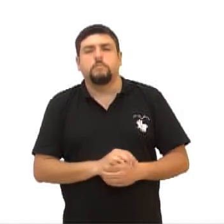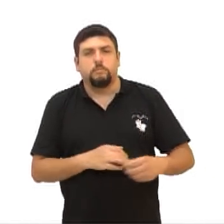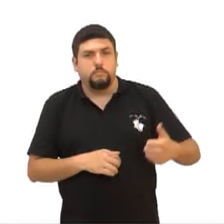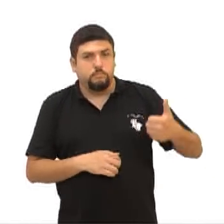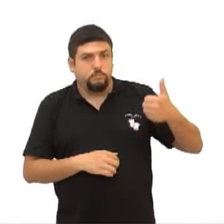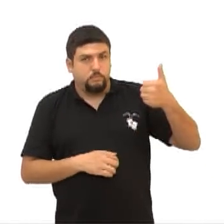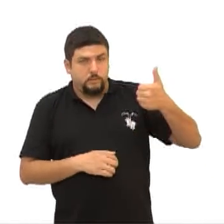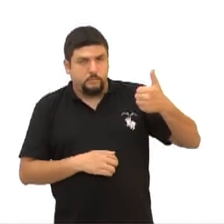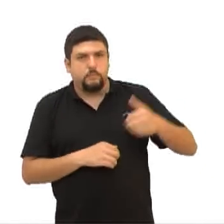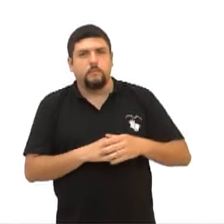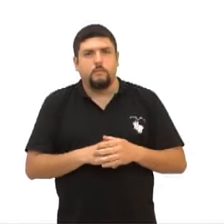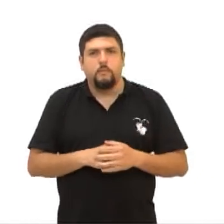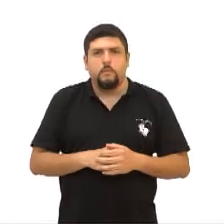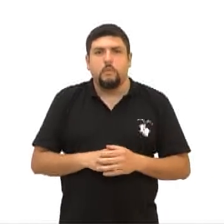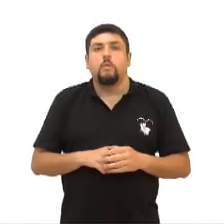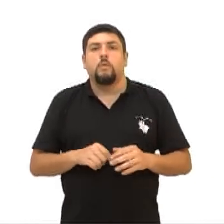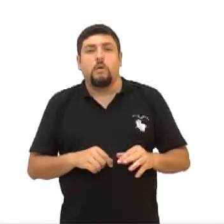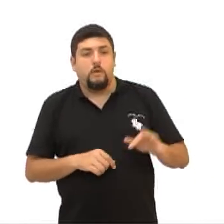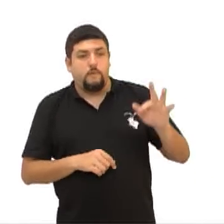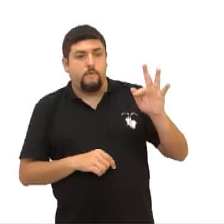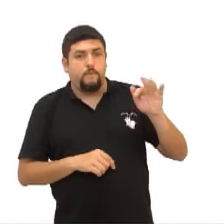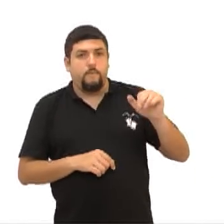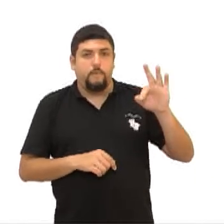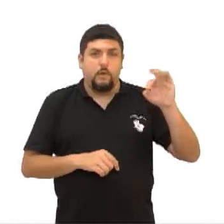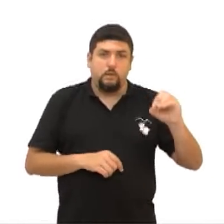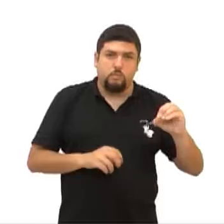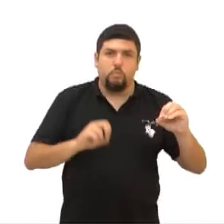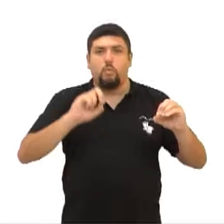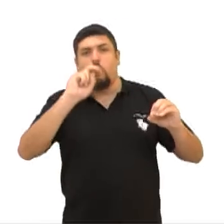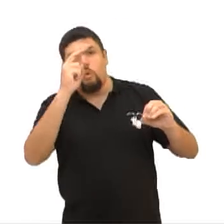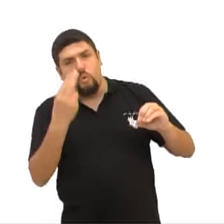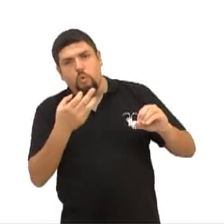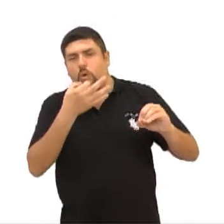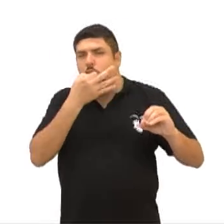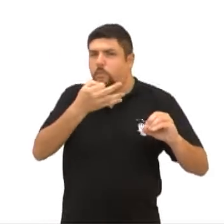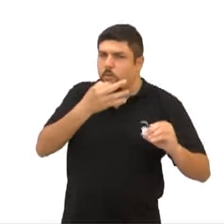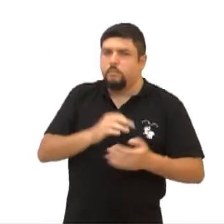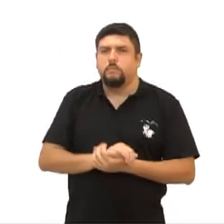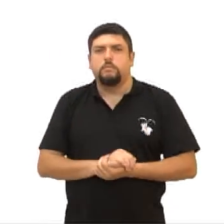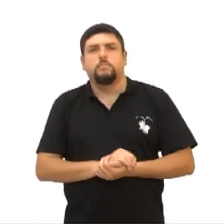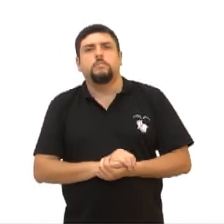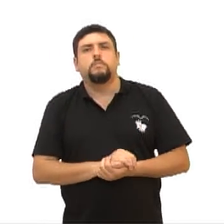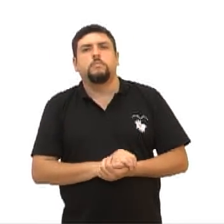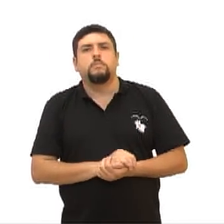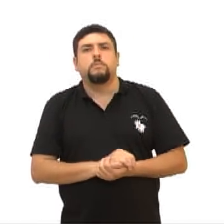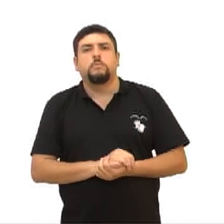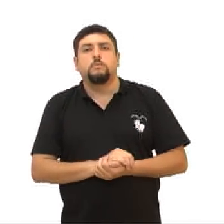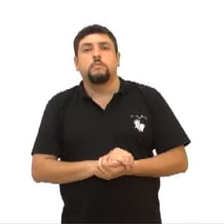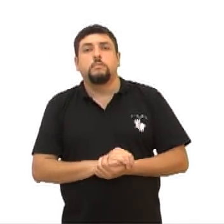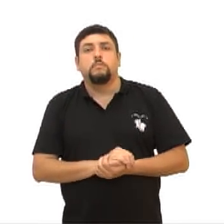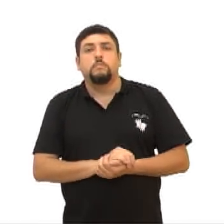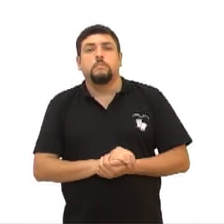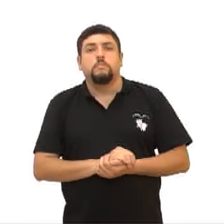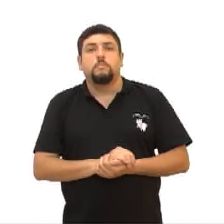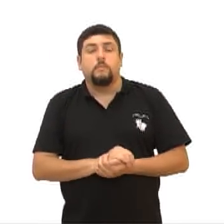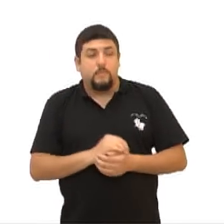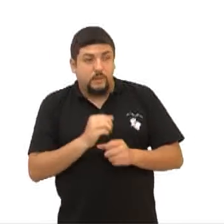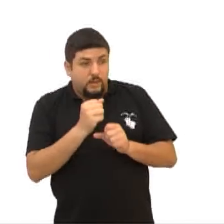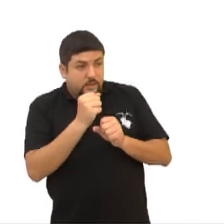vamos ver se é um fato ou se é uma opinião. Tivemos um ano, mas, mais uma